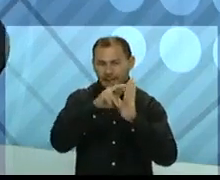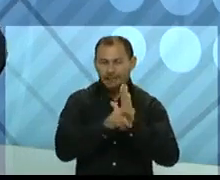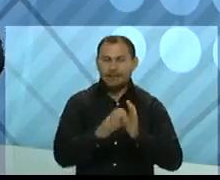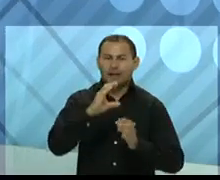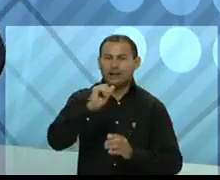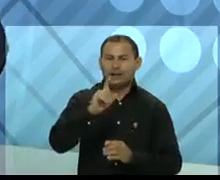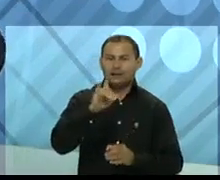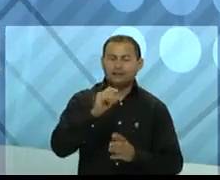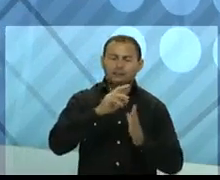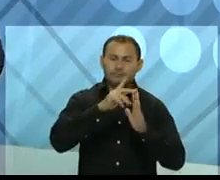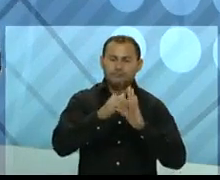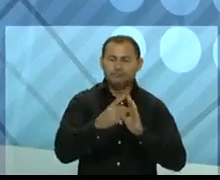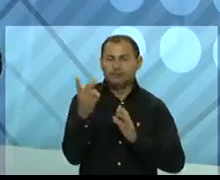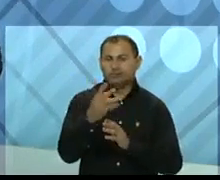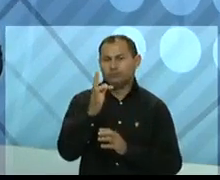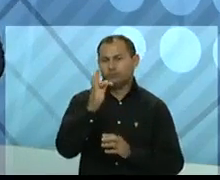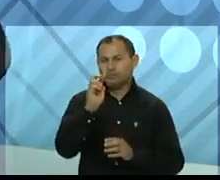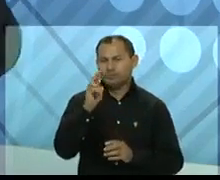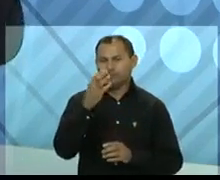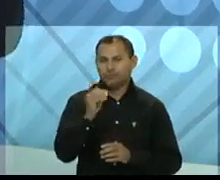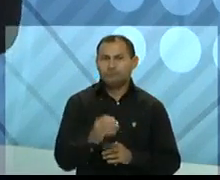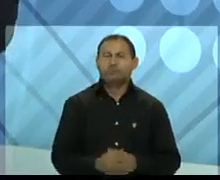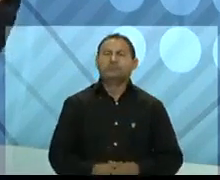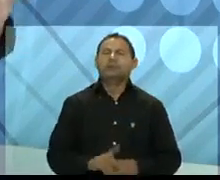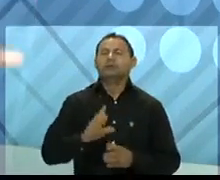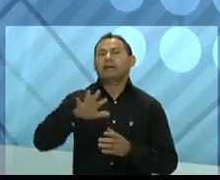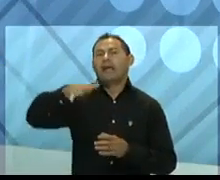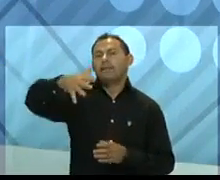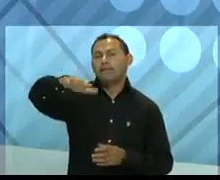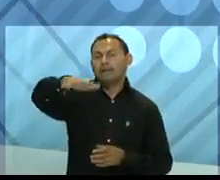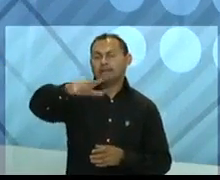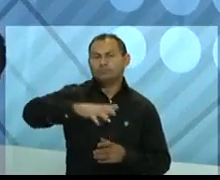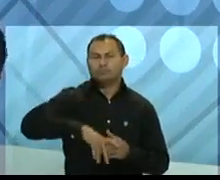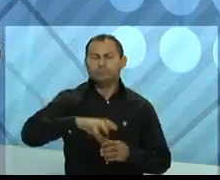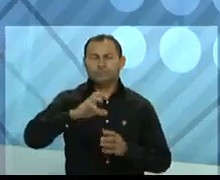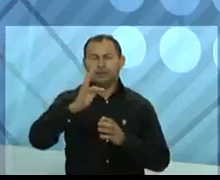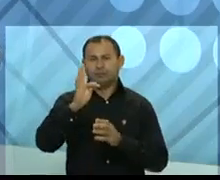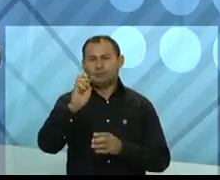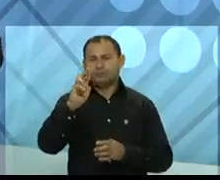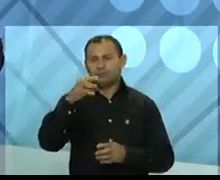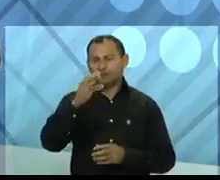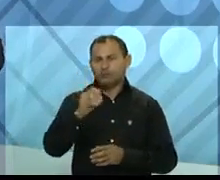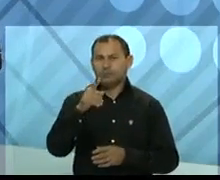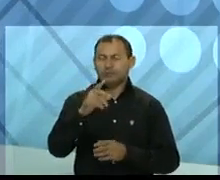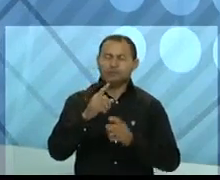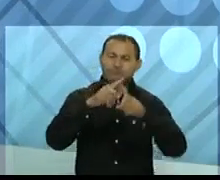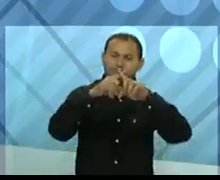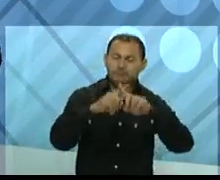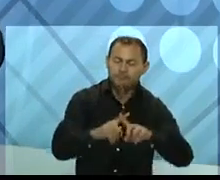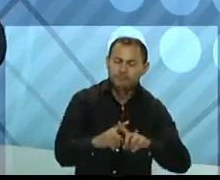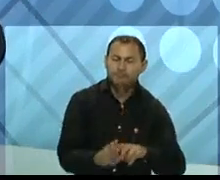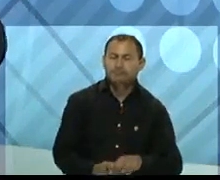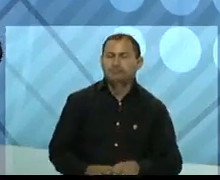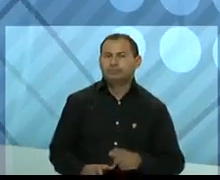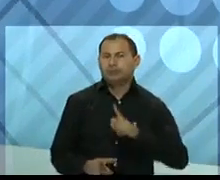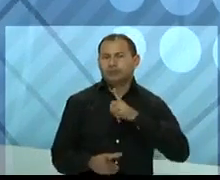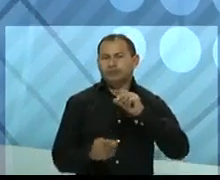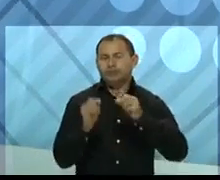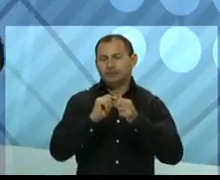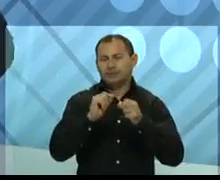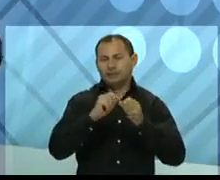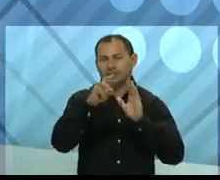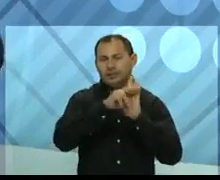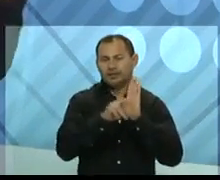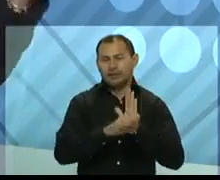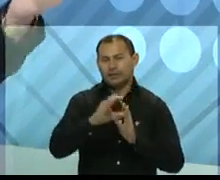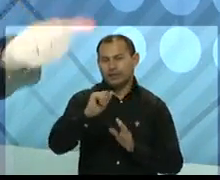eu tenho que fazer a derivada das duas funções. Dependendo do tipo da função que você está multiplicando ali, né, que tem que fazer a regra da